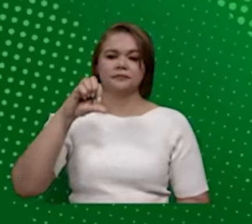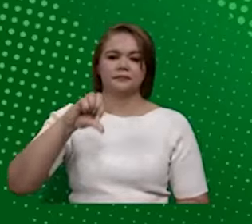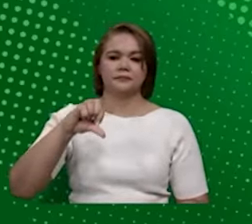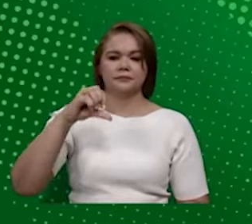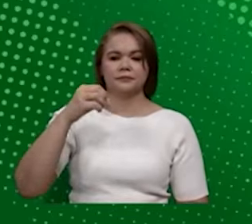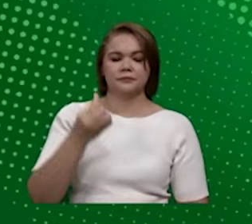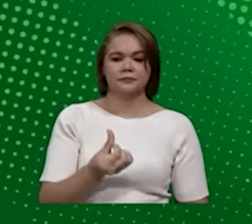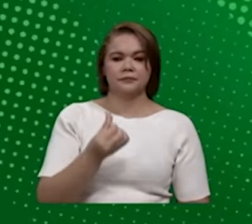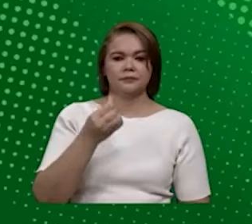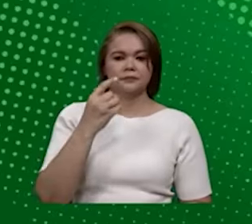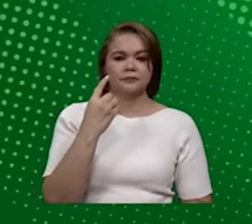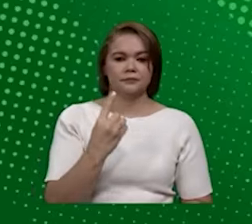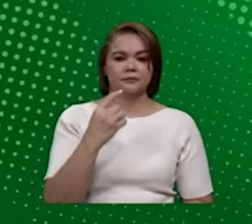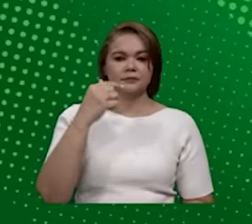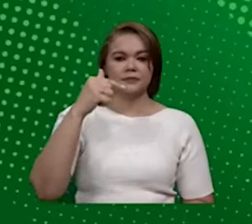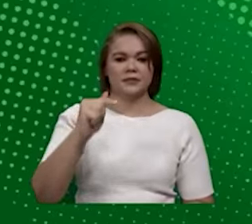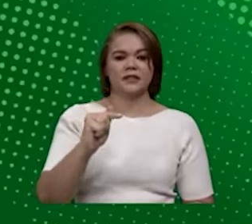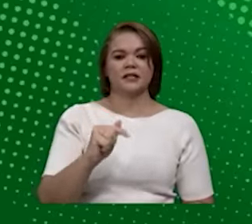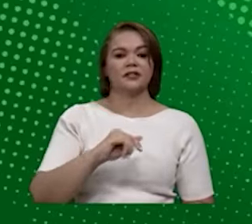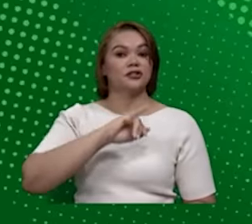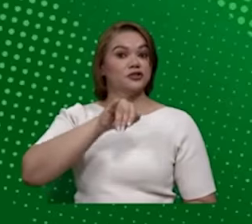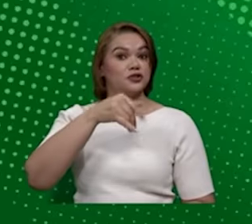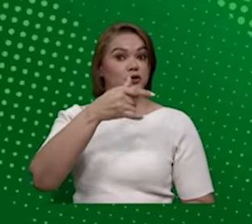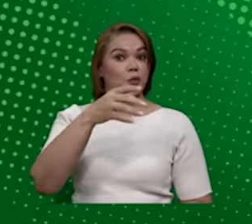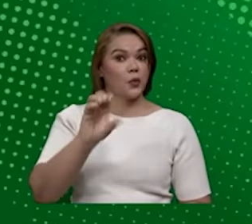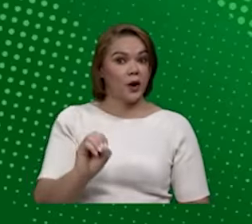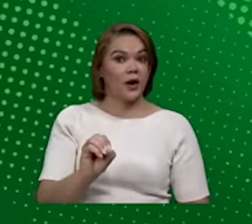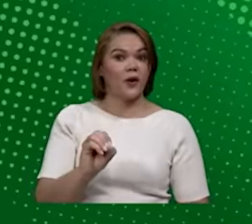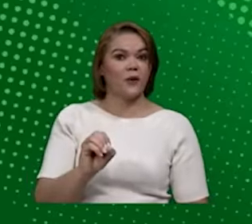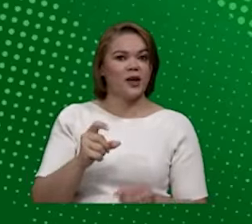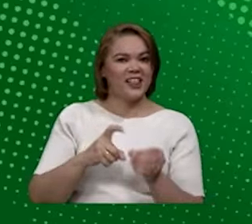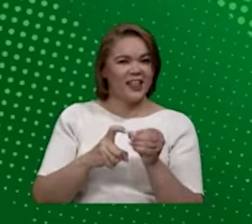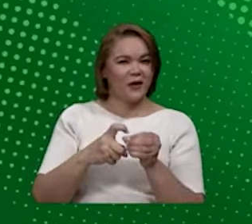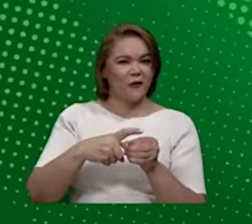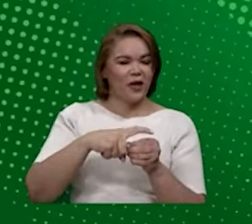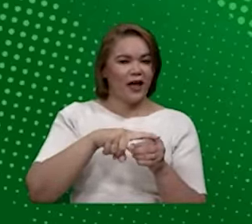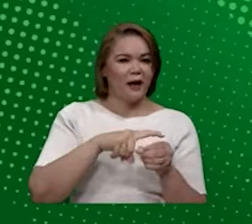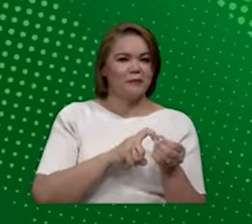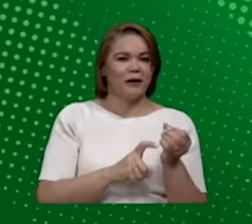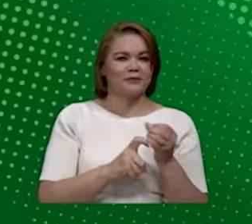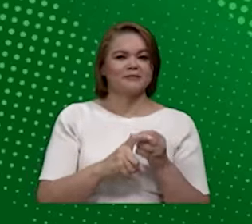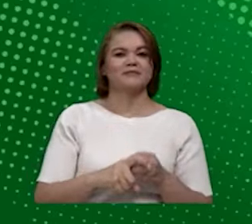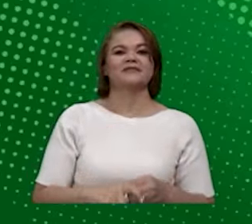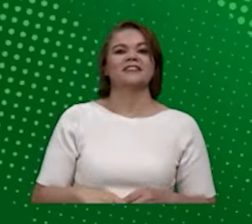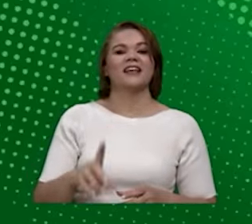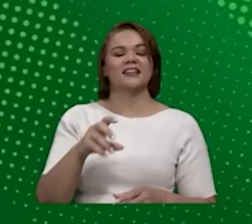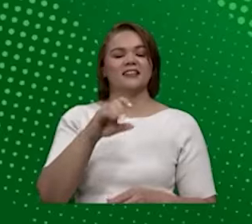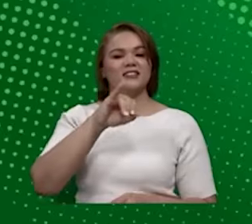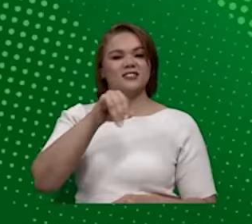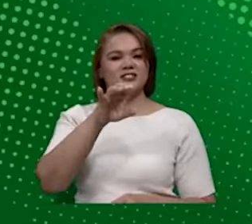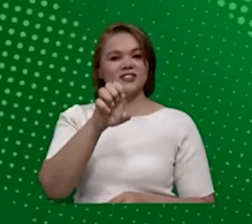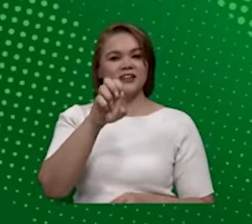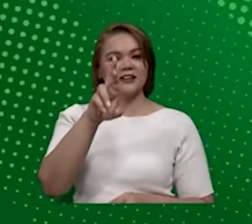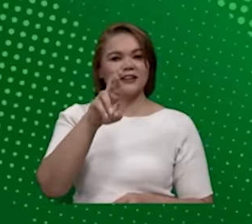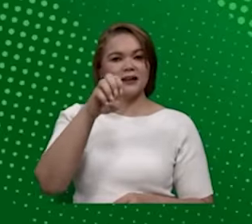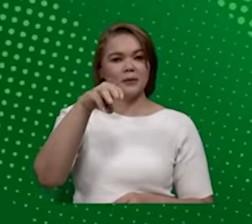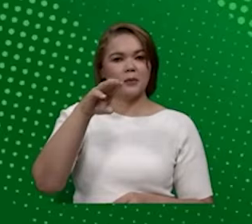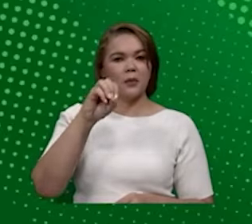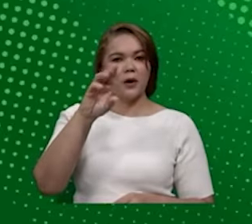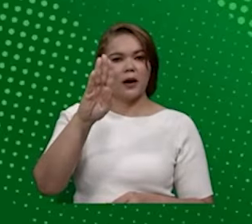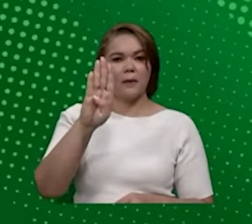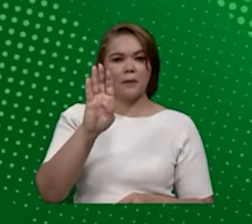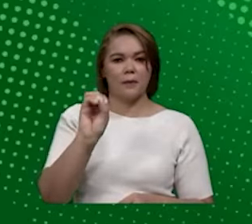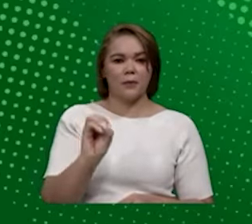0209617. João da Goiaba. João da Goiaba é de Jeremoabo, minha gente.